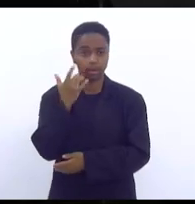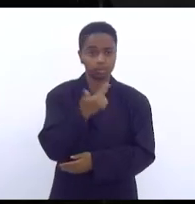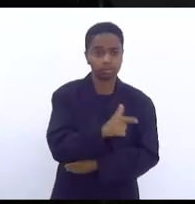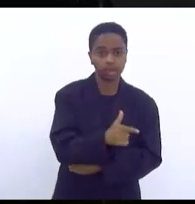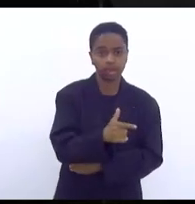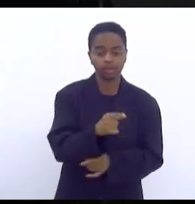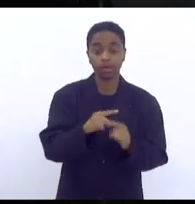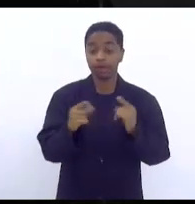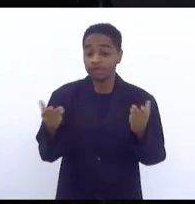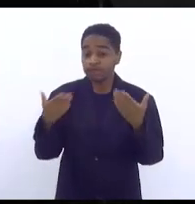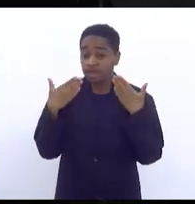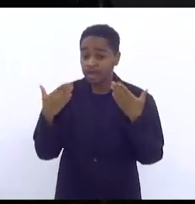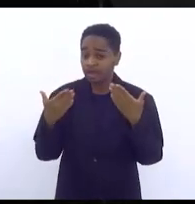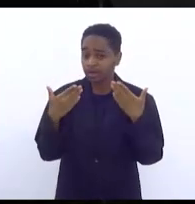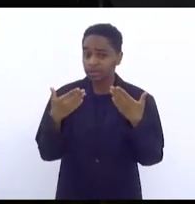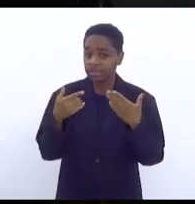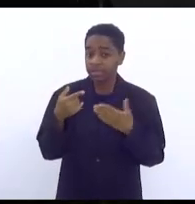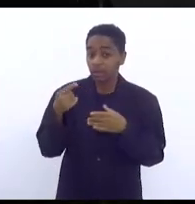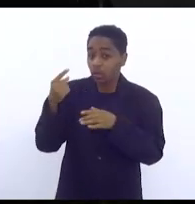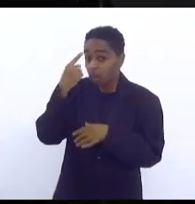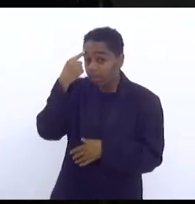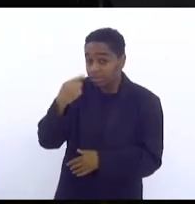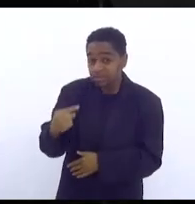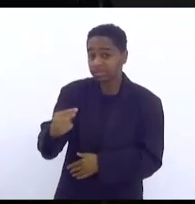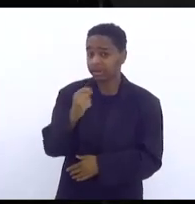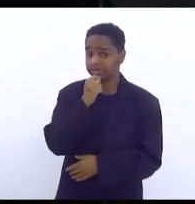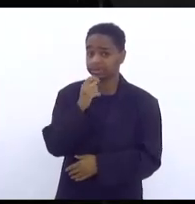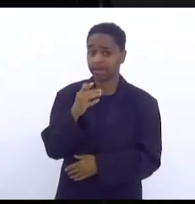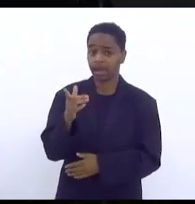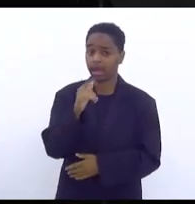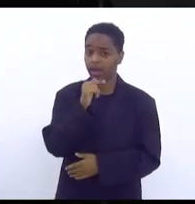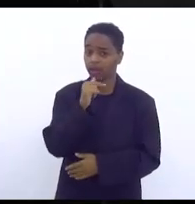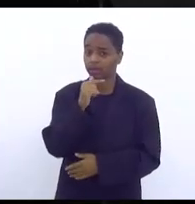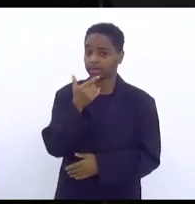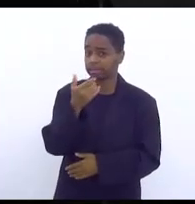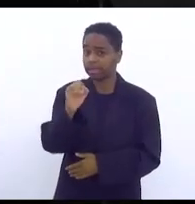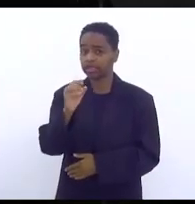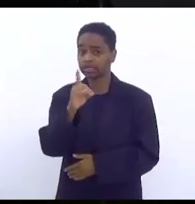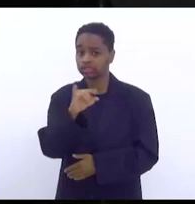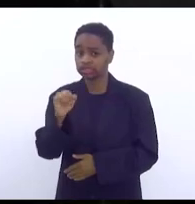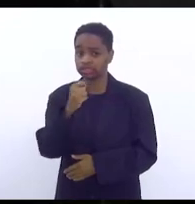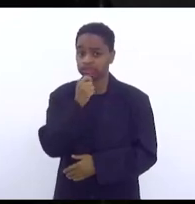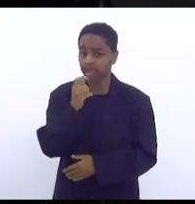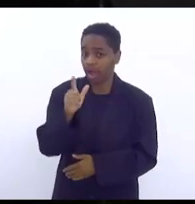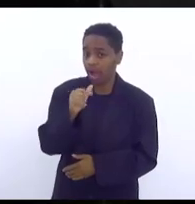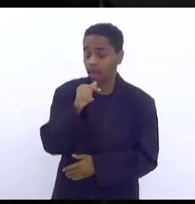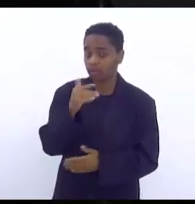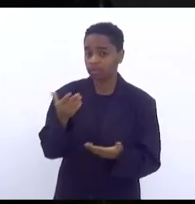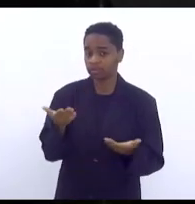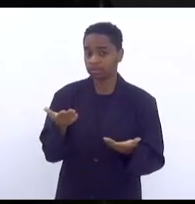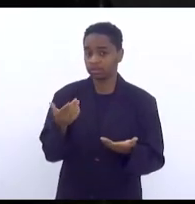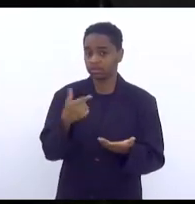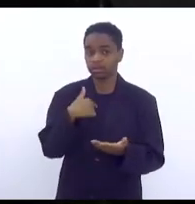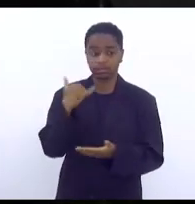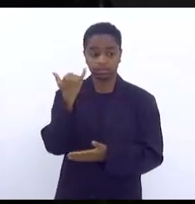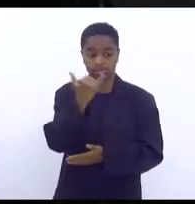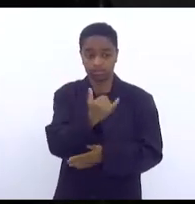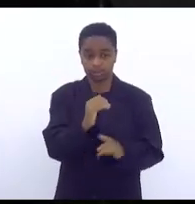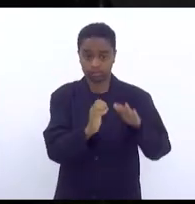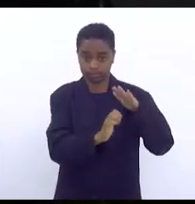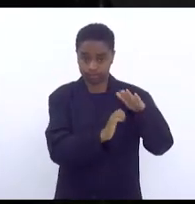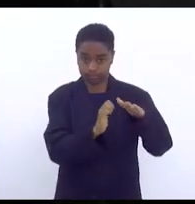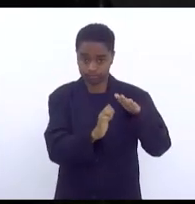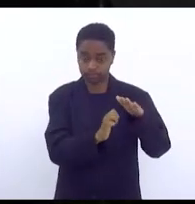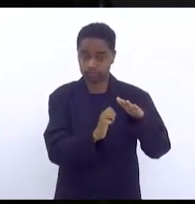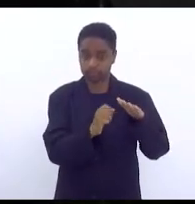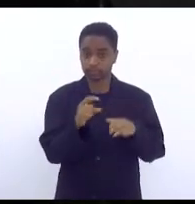no verão é 7 dias 10 dias sem água eu quero dizer para águas dos rios que